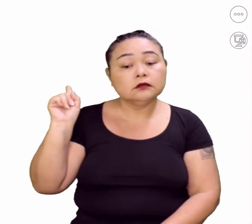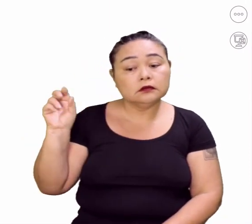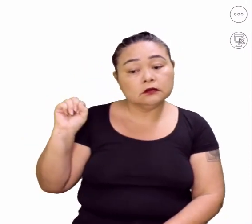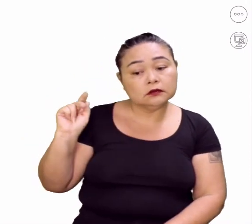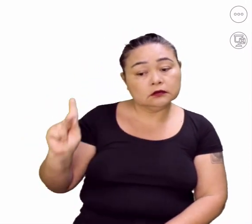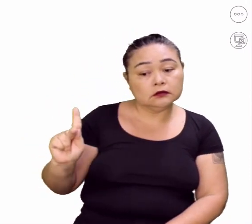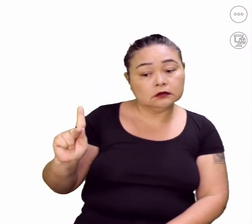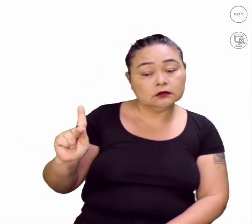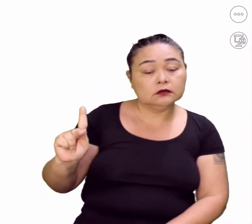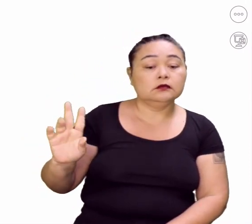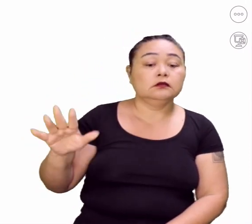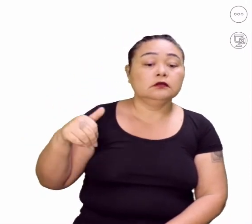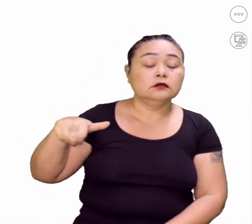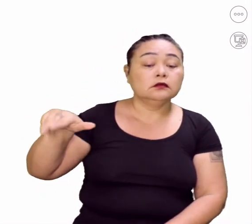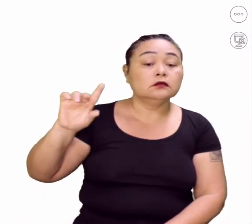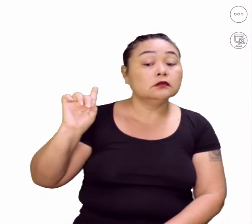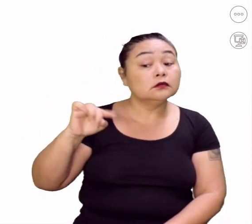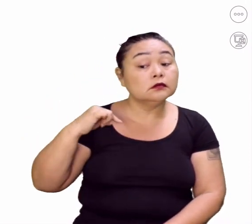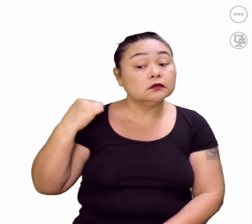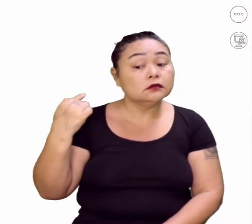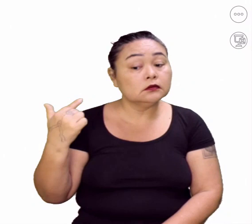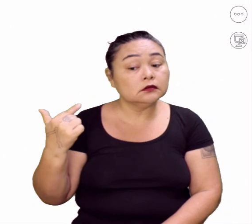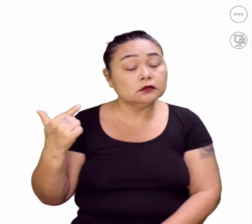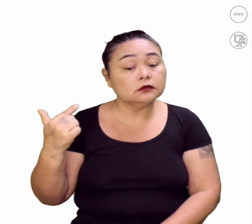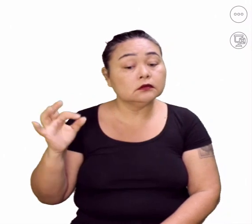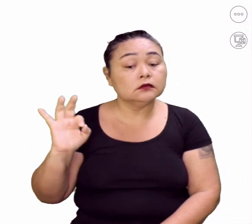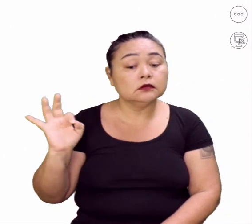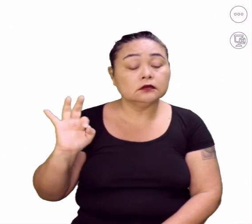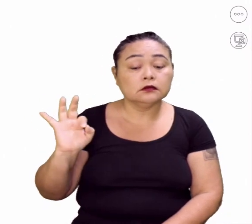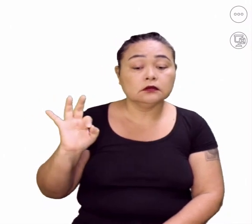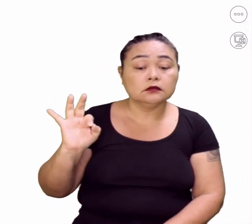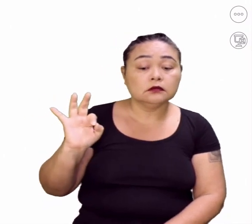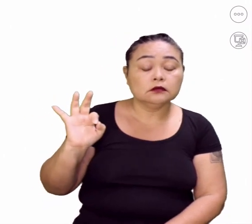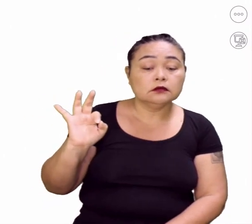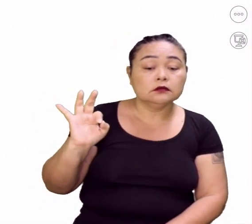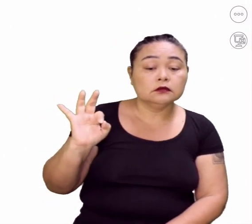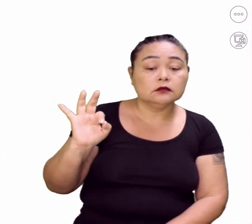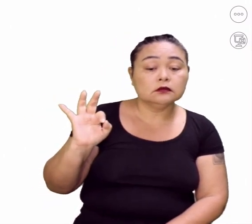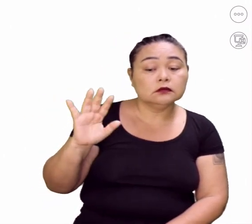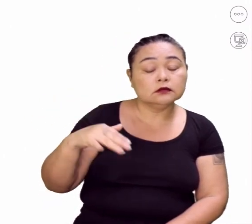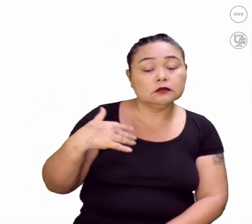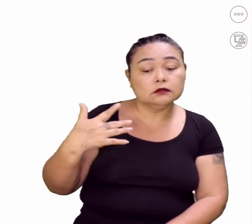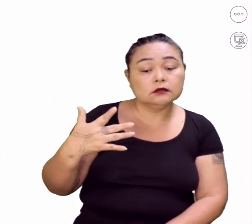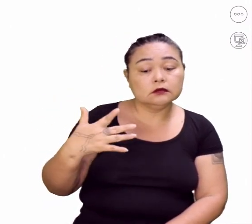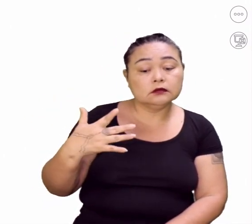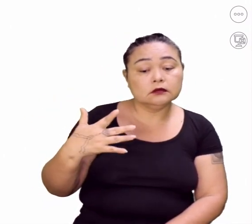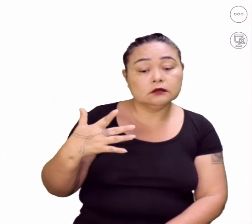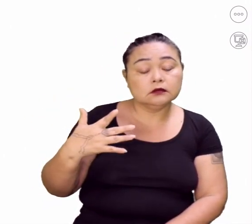Ok? Então, nós não estamos sujeitos, né, ou então, pelo menos